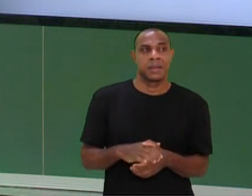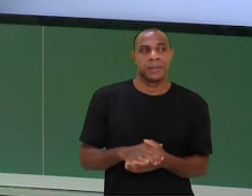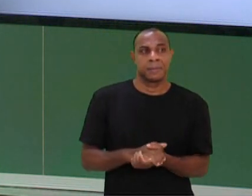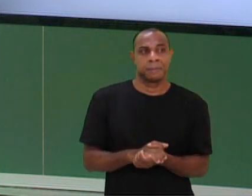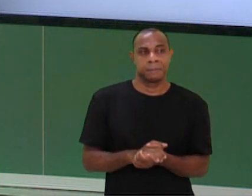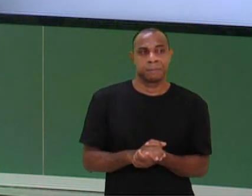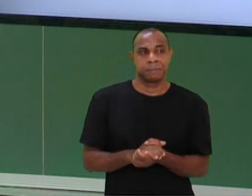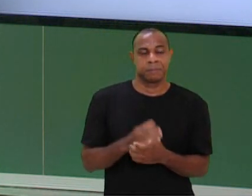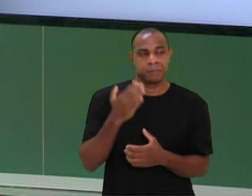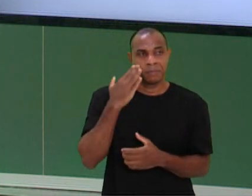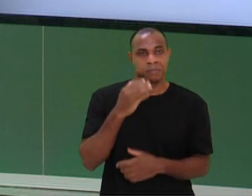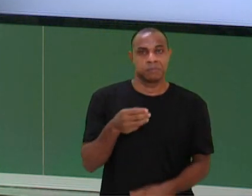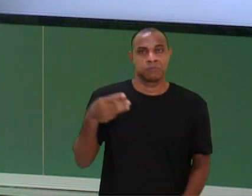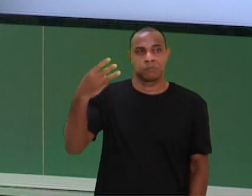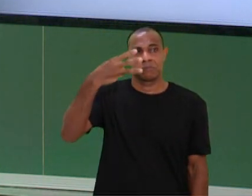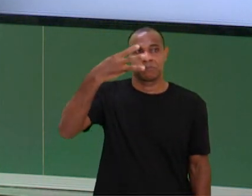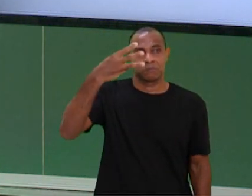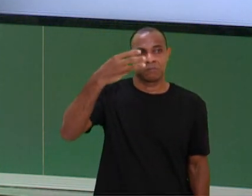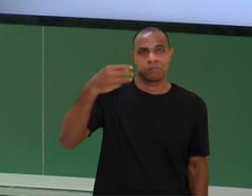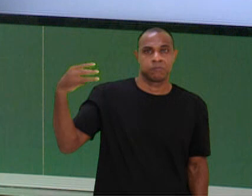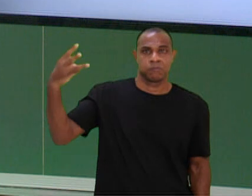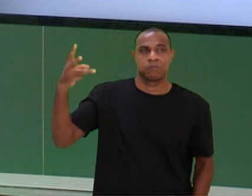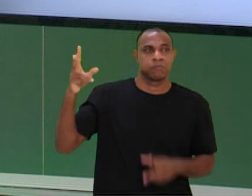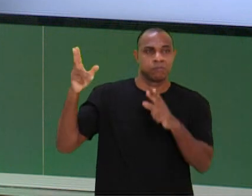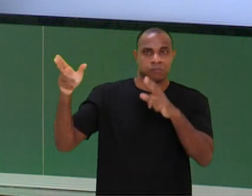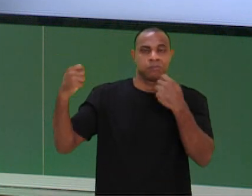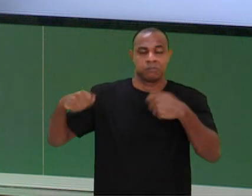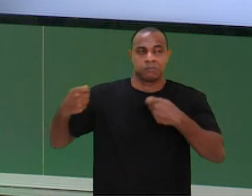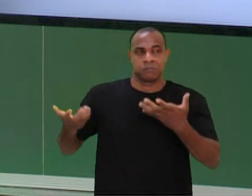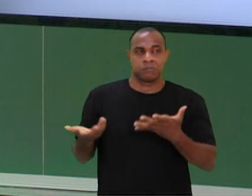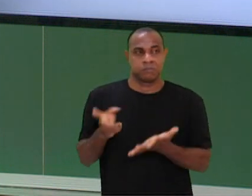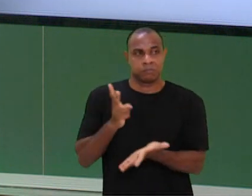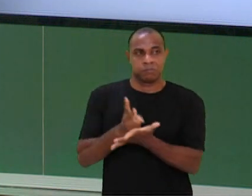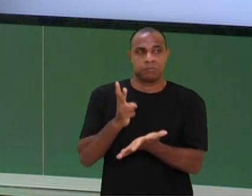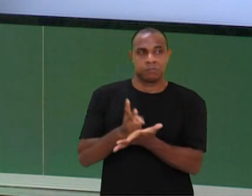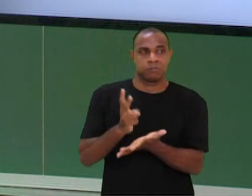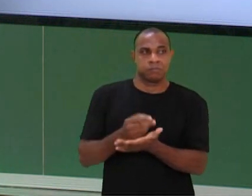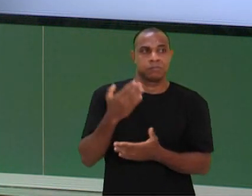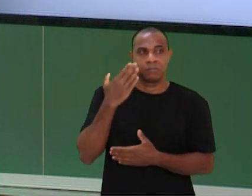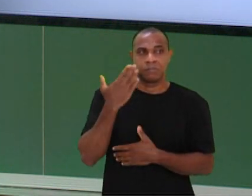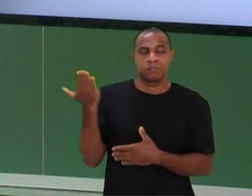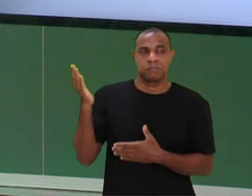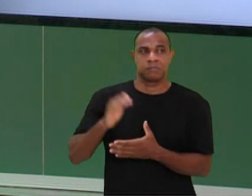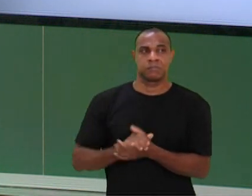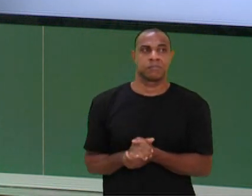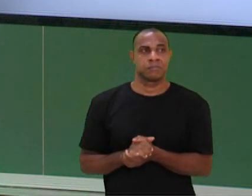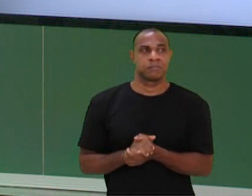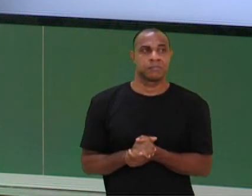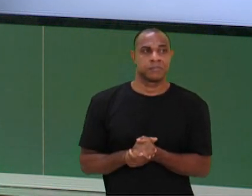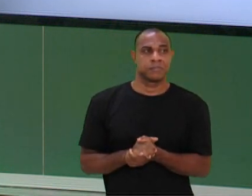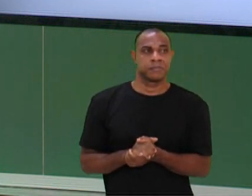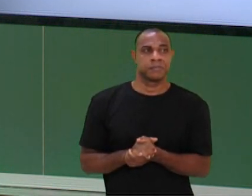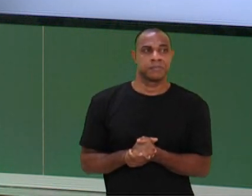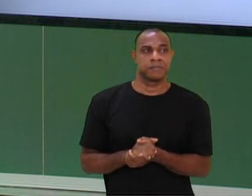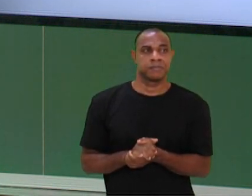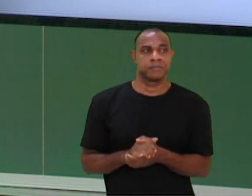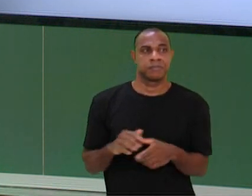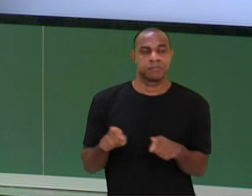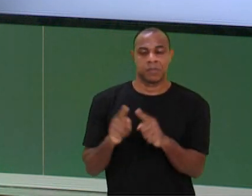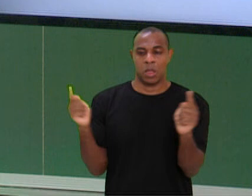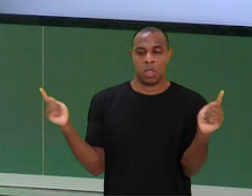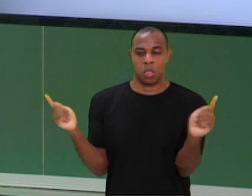expoente. Então, como é que vai funcionar? Você vai ter que fazer uma chuchadinha aqui, ó, certo? 1 vezes 10 na quinta e